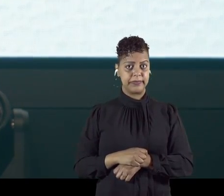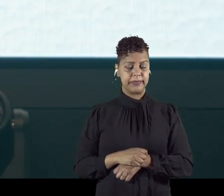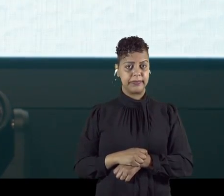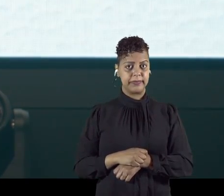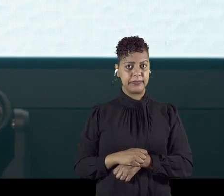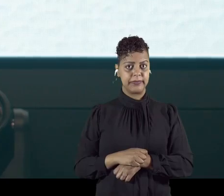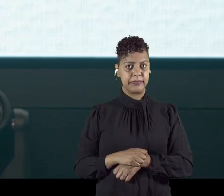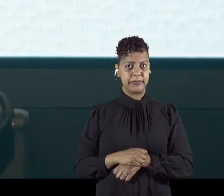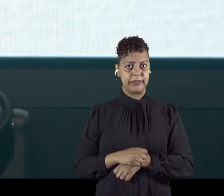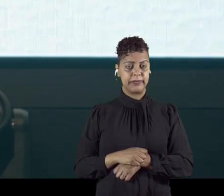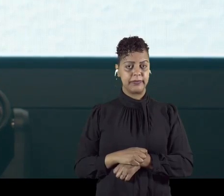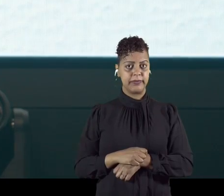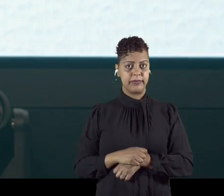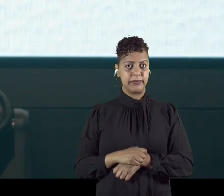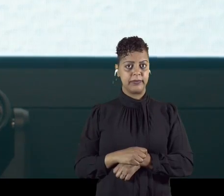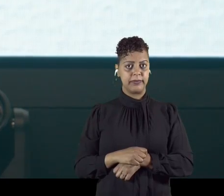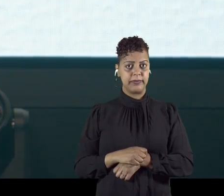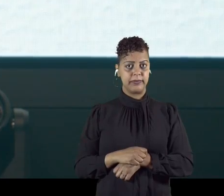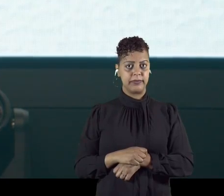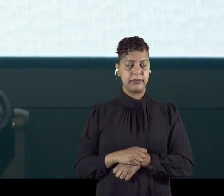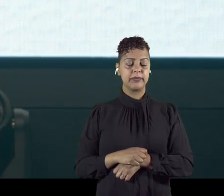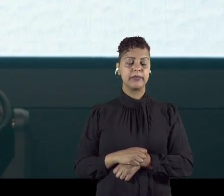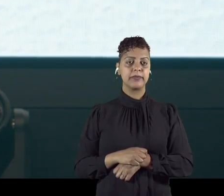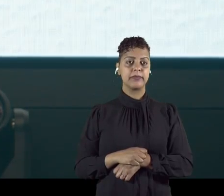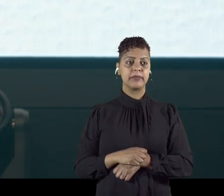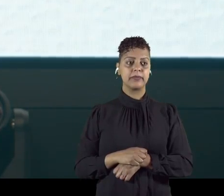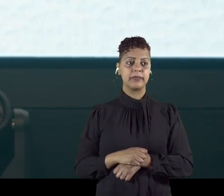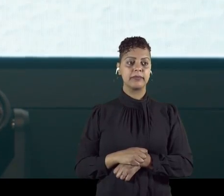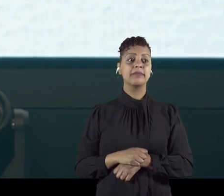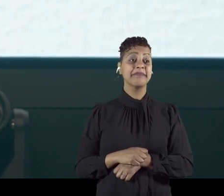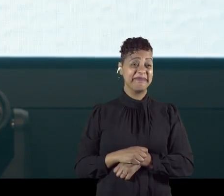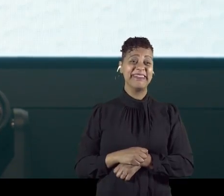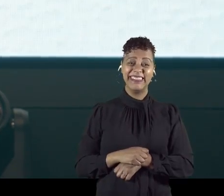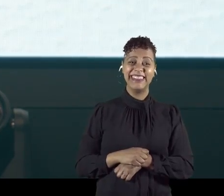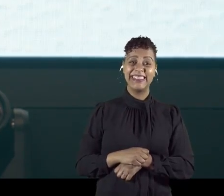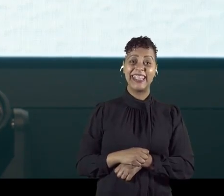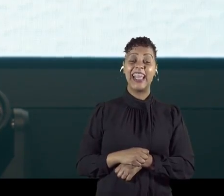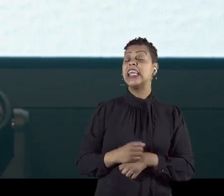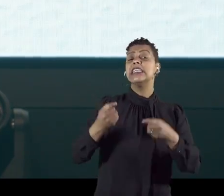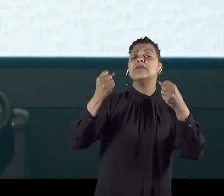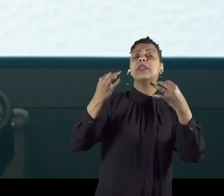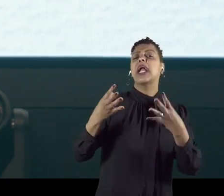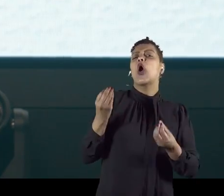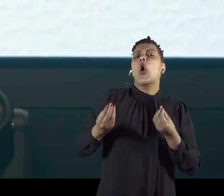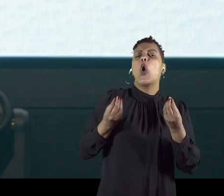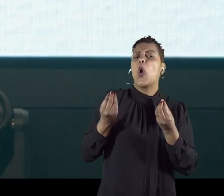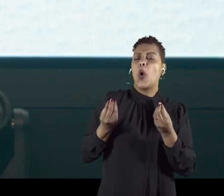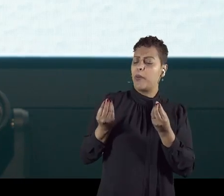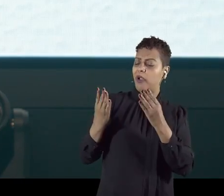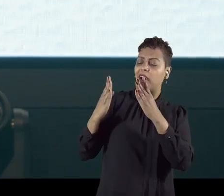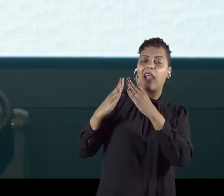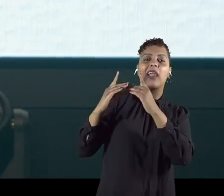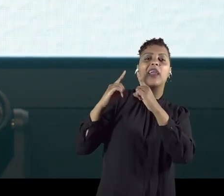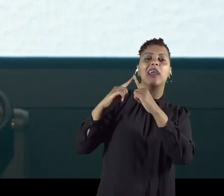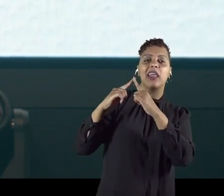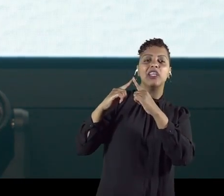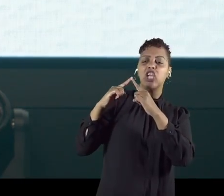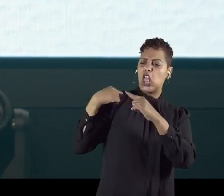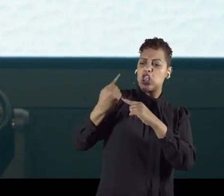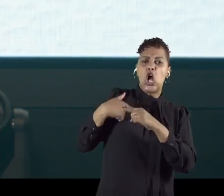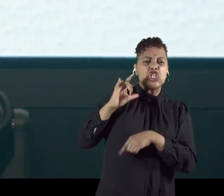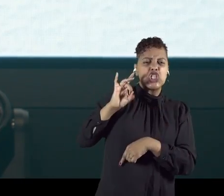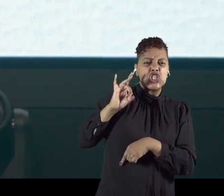a Jun o estado que a igreja tem O que é mais do que